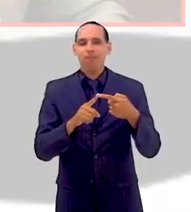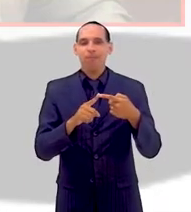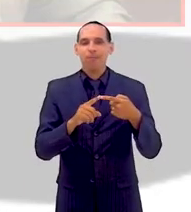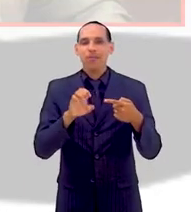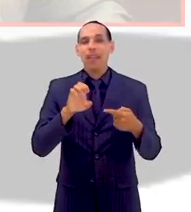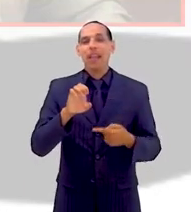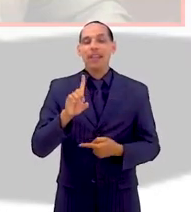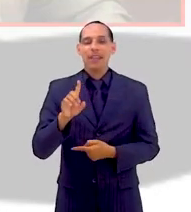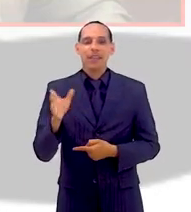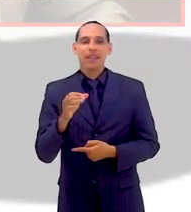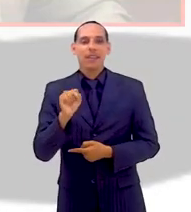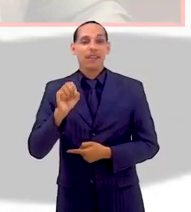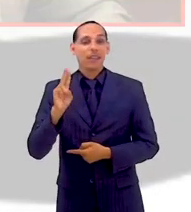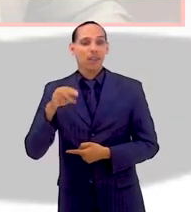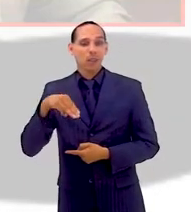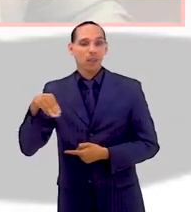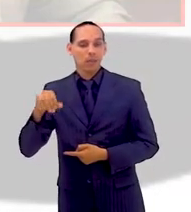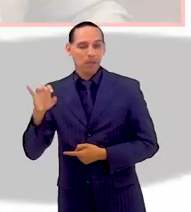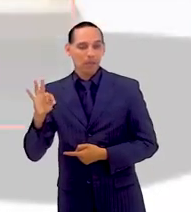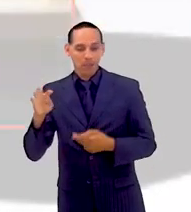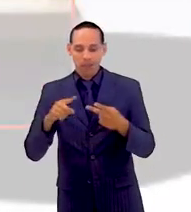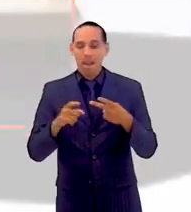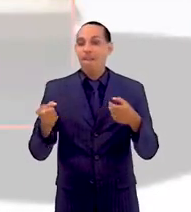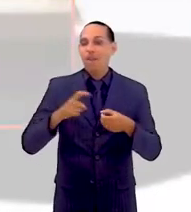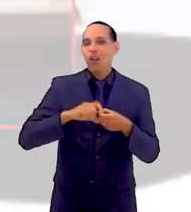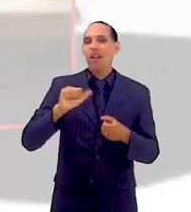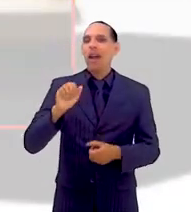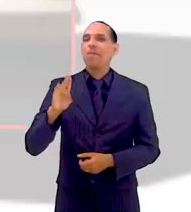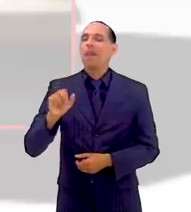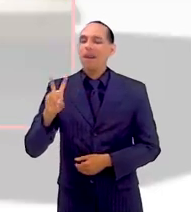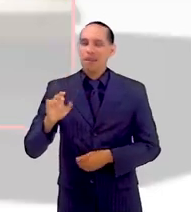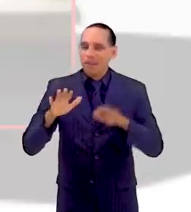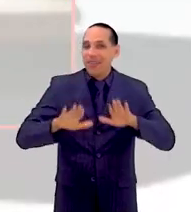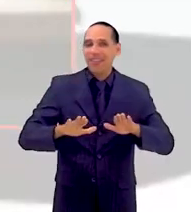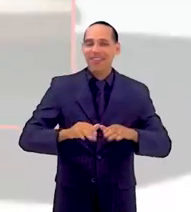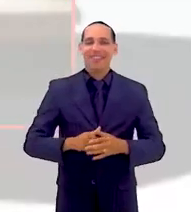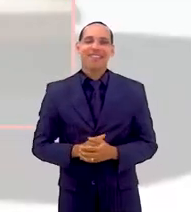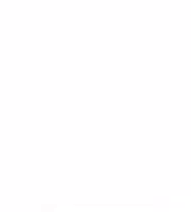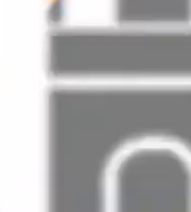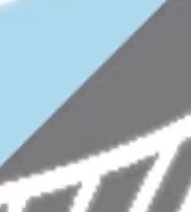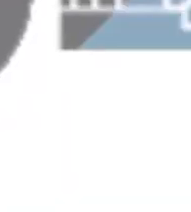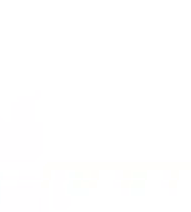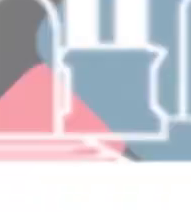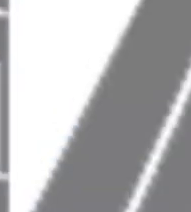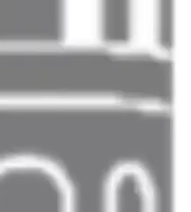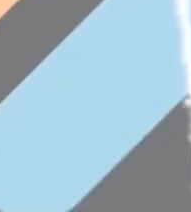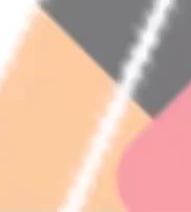Summit quanto a volta da ABAV. Então você fica conosco, nós voltamos rapidinho.